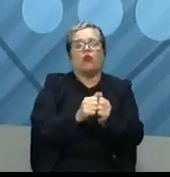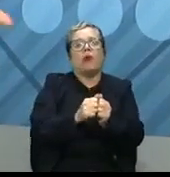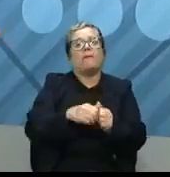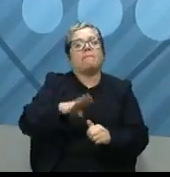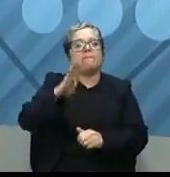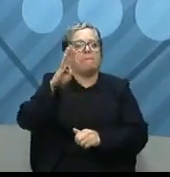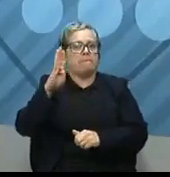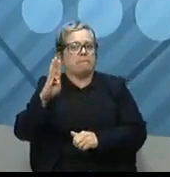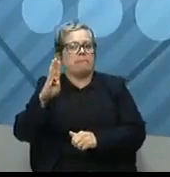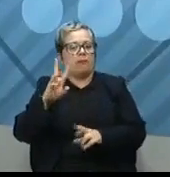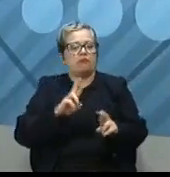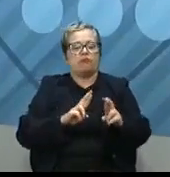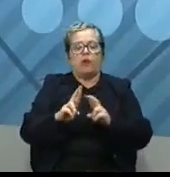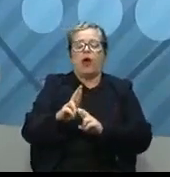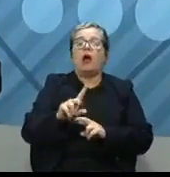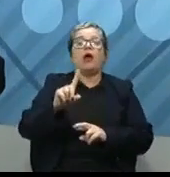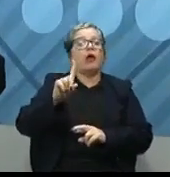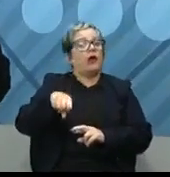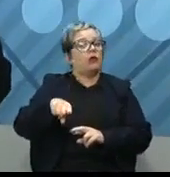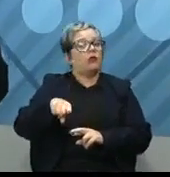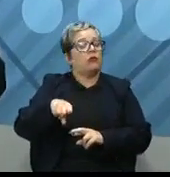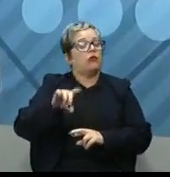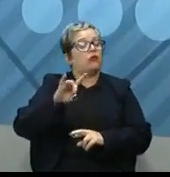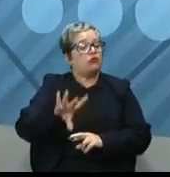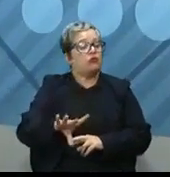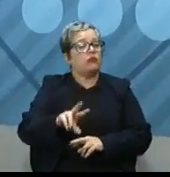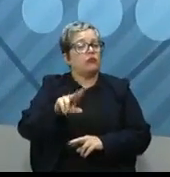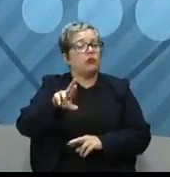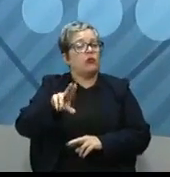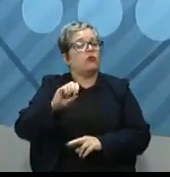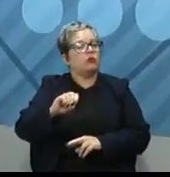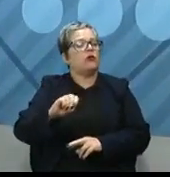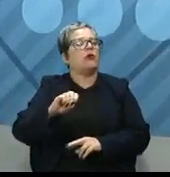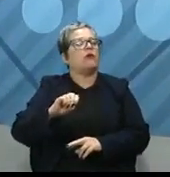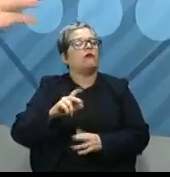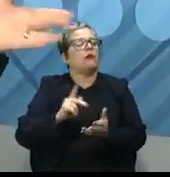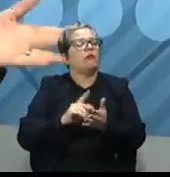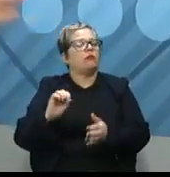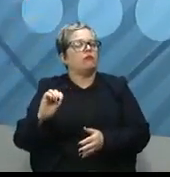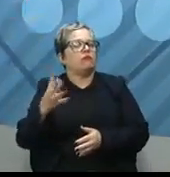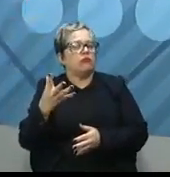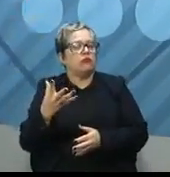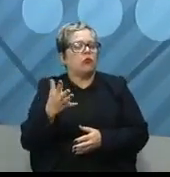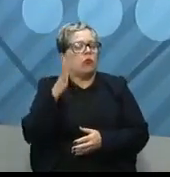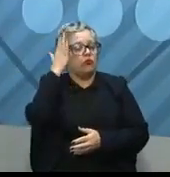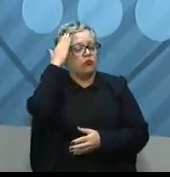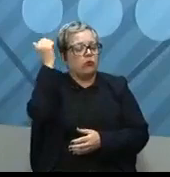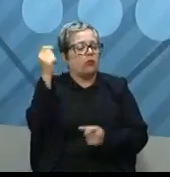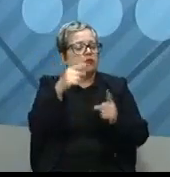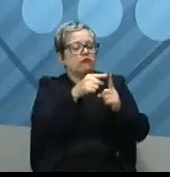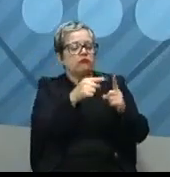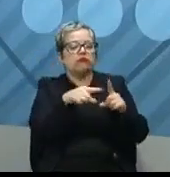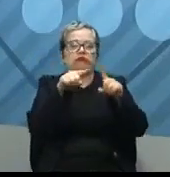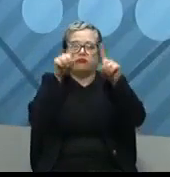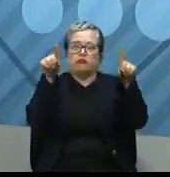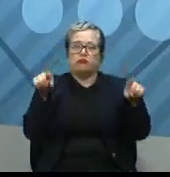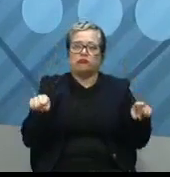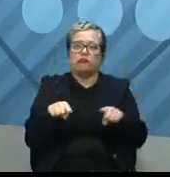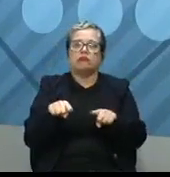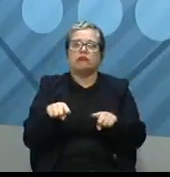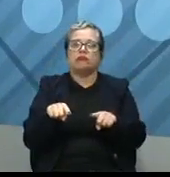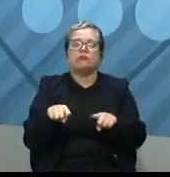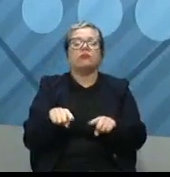B? Elas só serão iguais se essa igualdade acontecer. Então, sabendo desses tipos de matrizes,